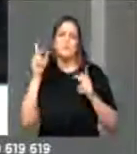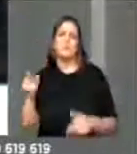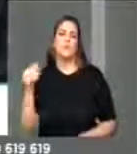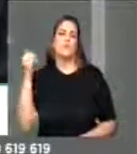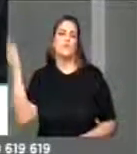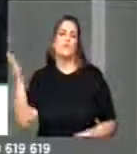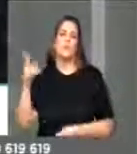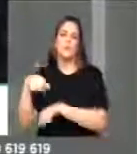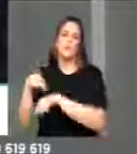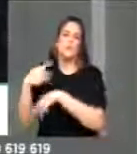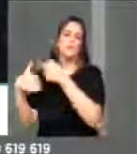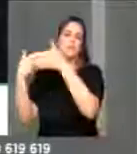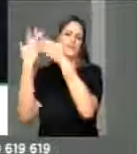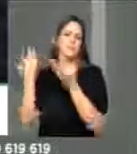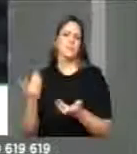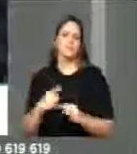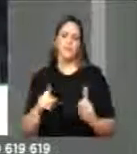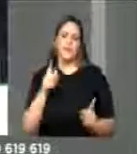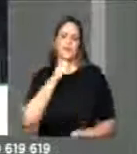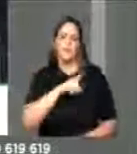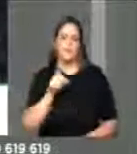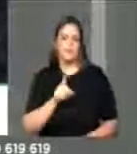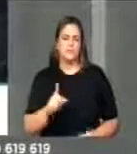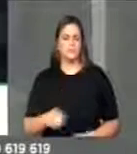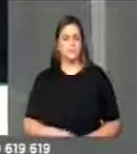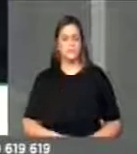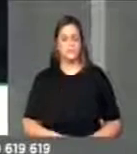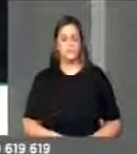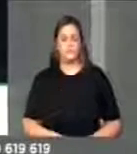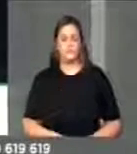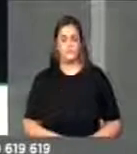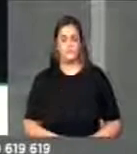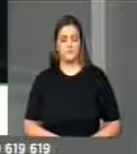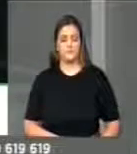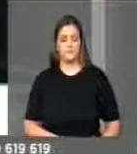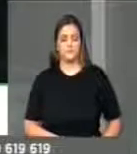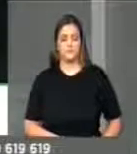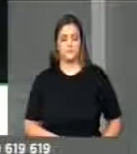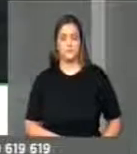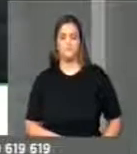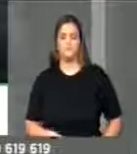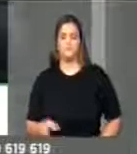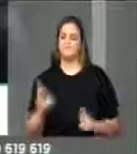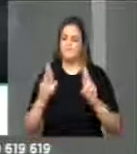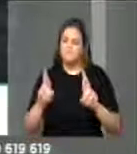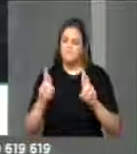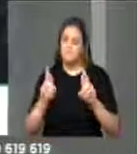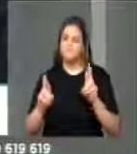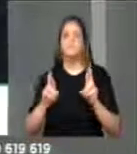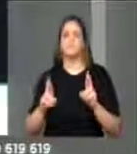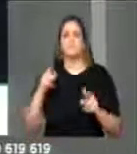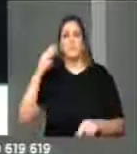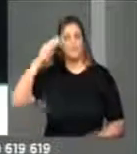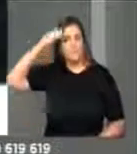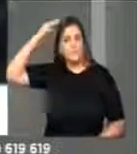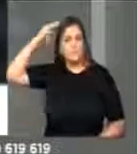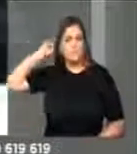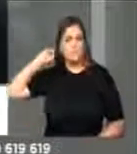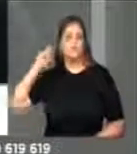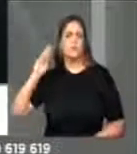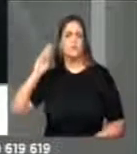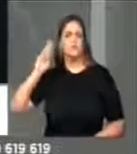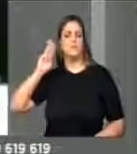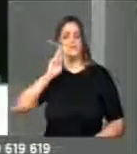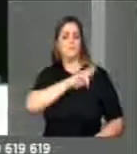já cumpriu. Que possa o Estado brasileiro, liderado pelo Michel Temer e por esta casa, que o presidente